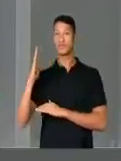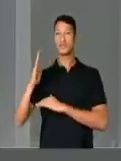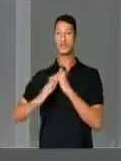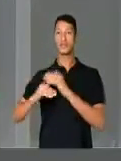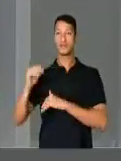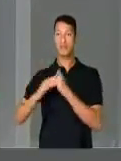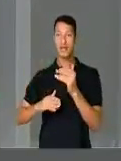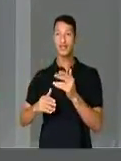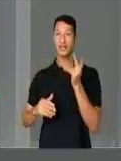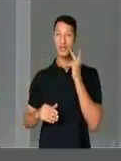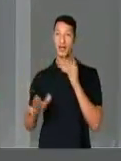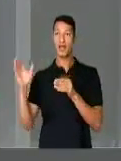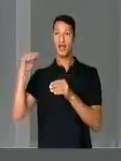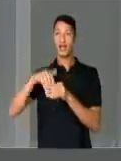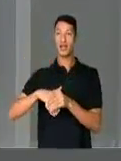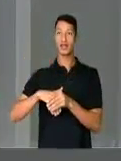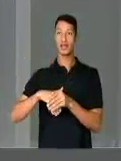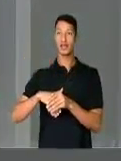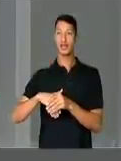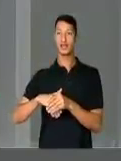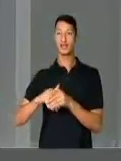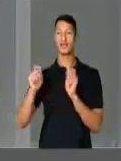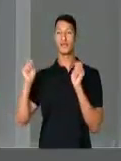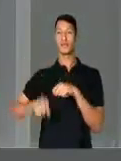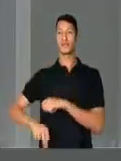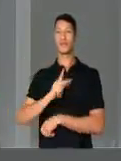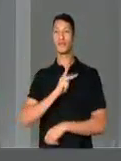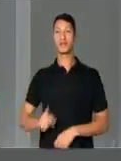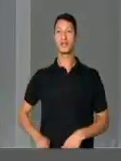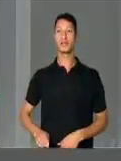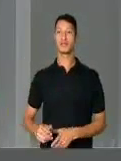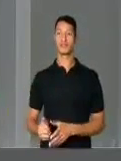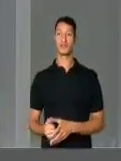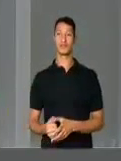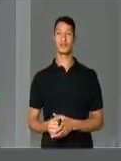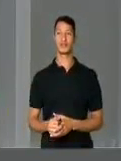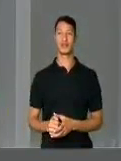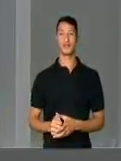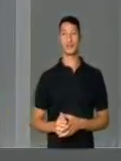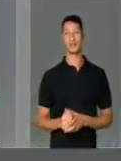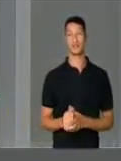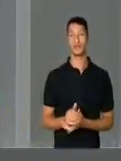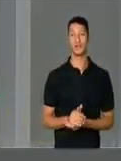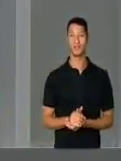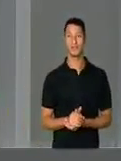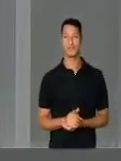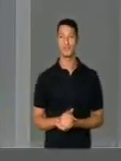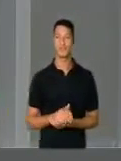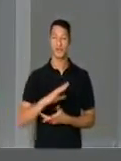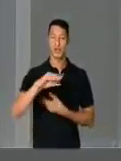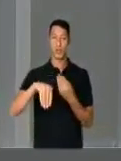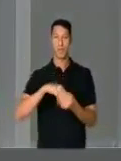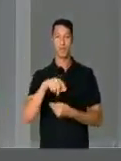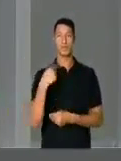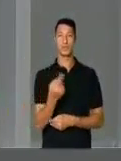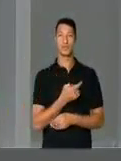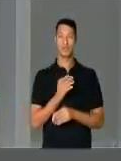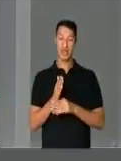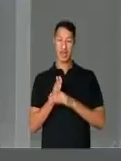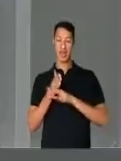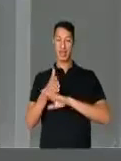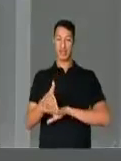tipo de prática para eleger um possível presidente da República. É um risco muito grande